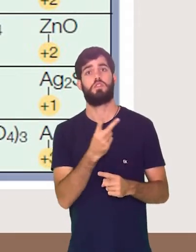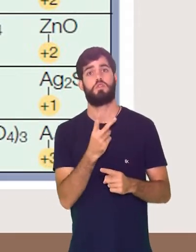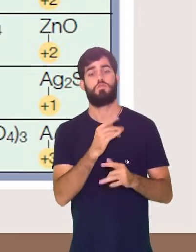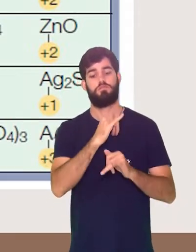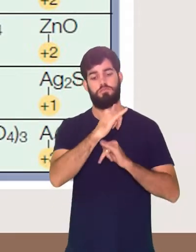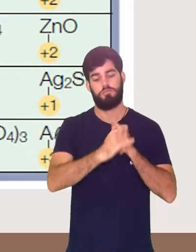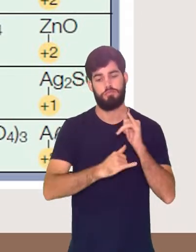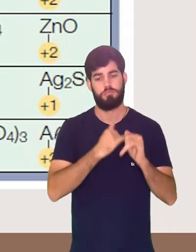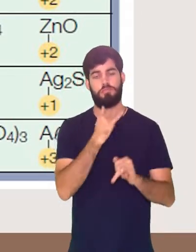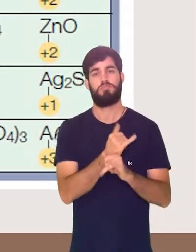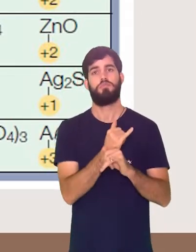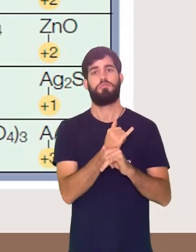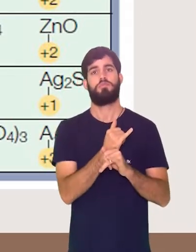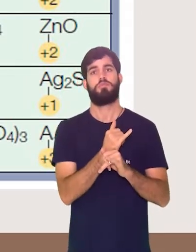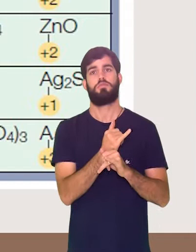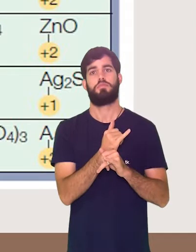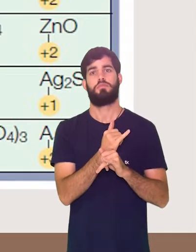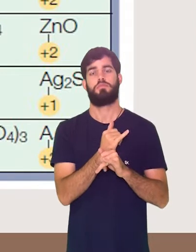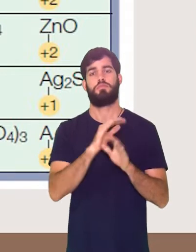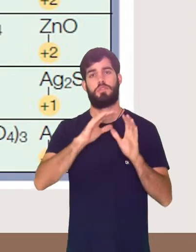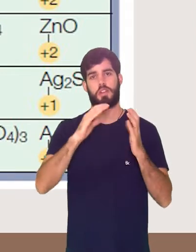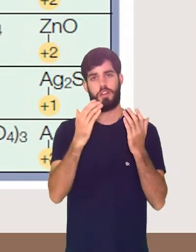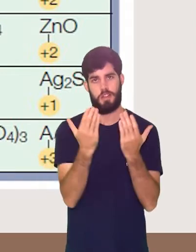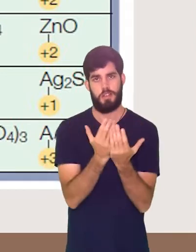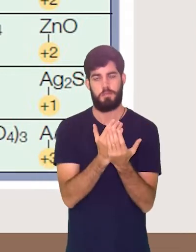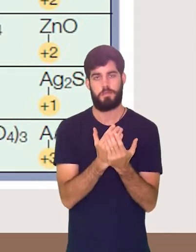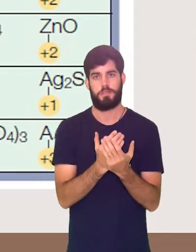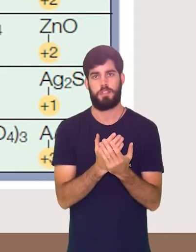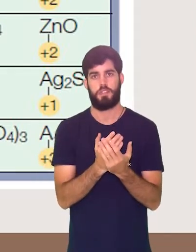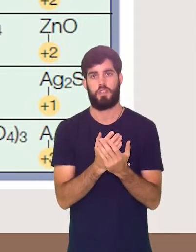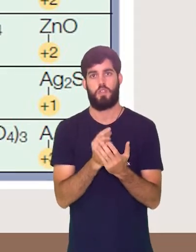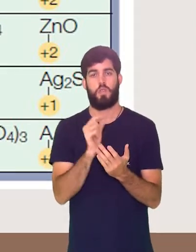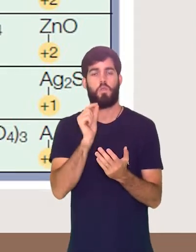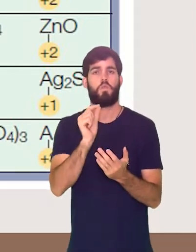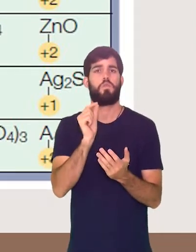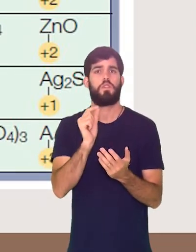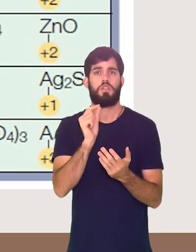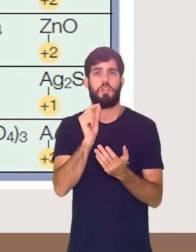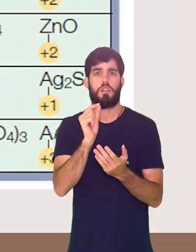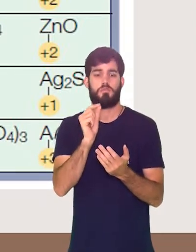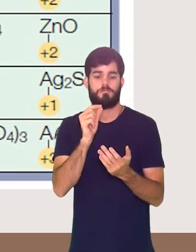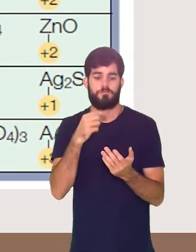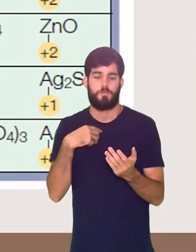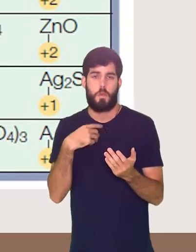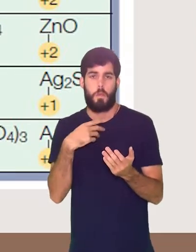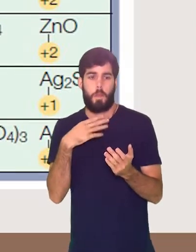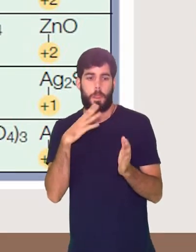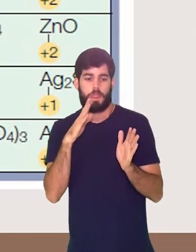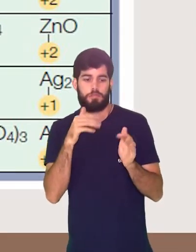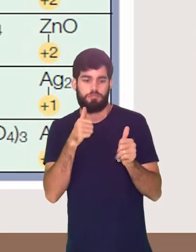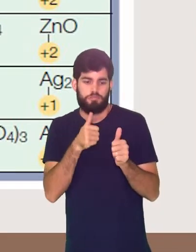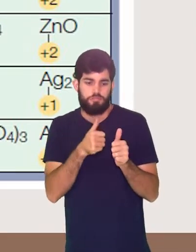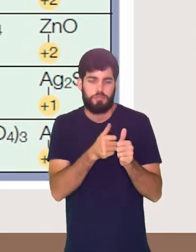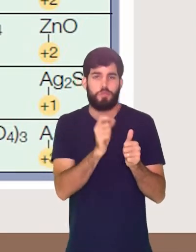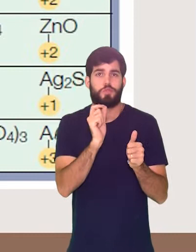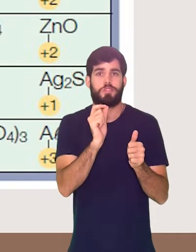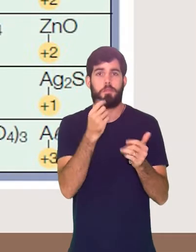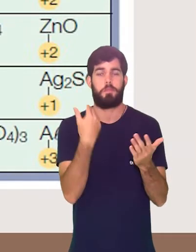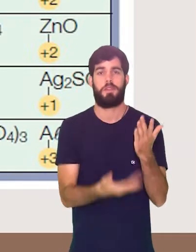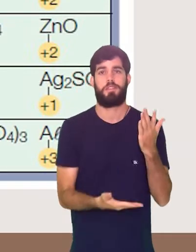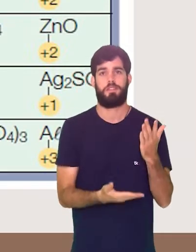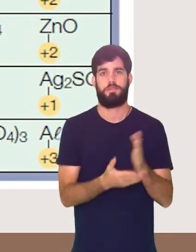última camada. E a tendência é perder esses elétrons. Já o zinco vai ter carga